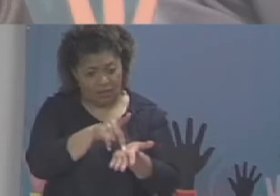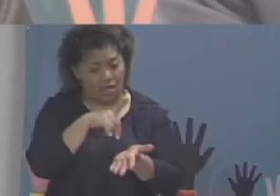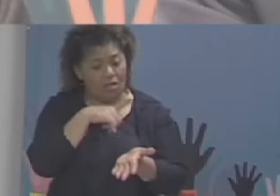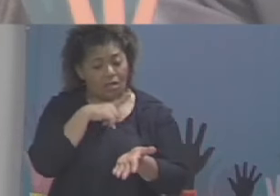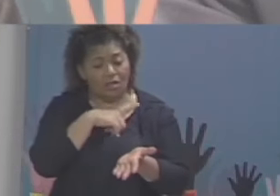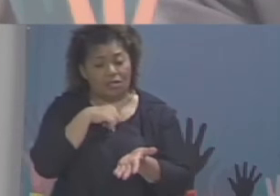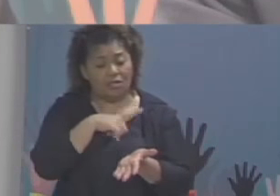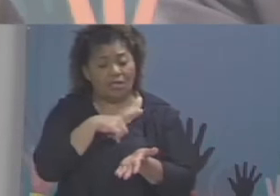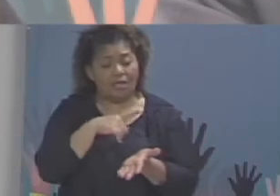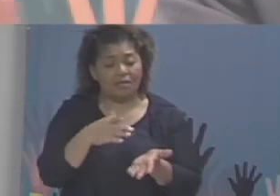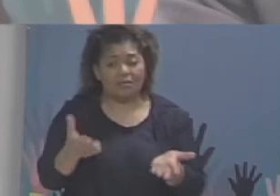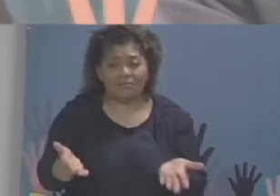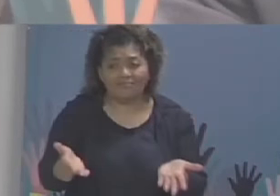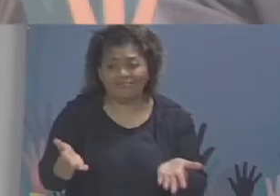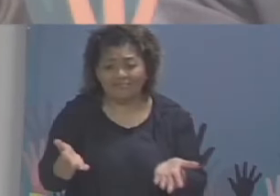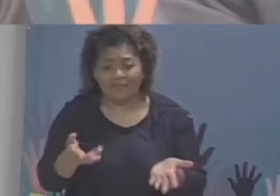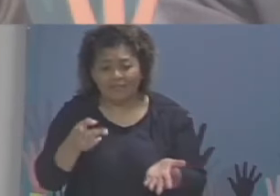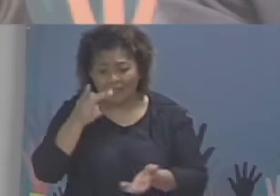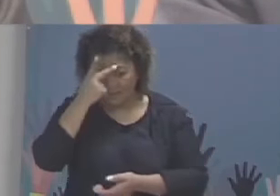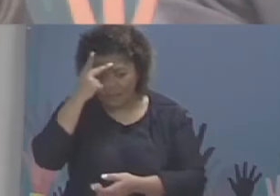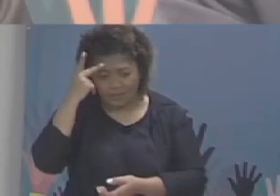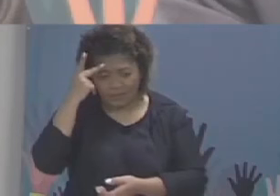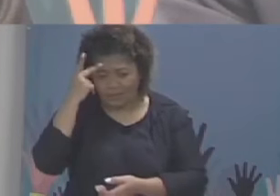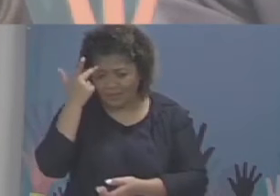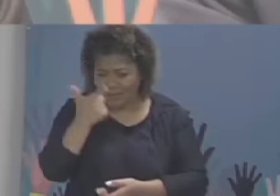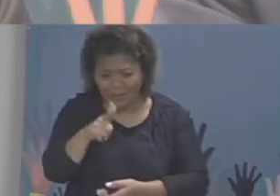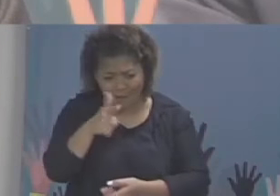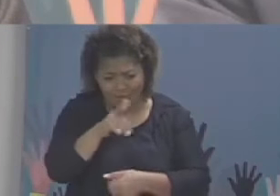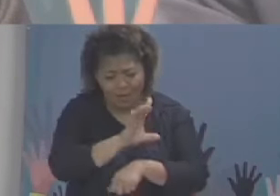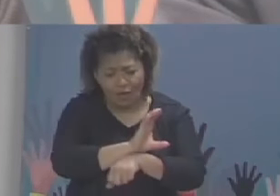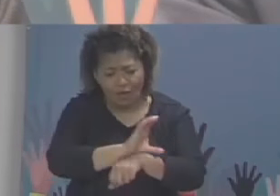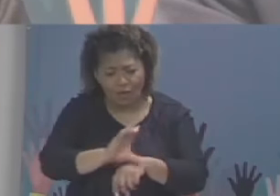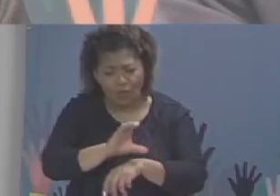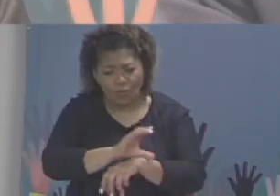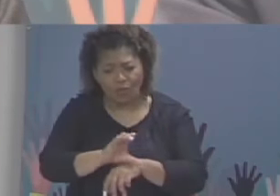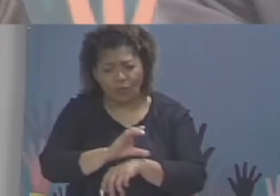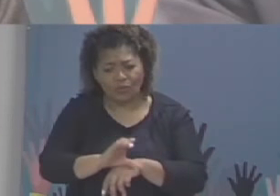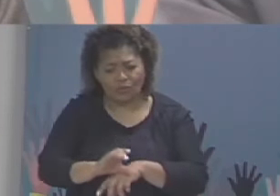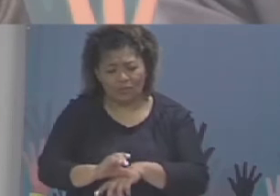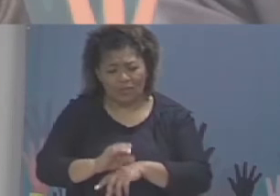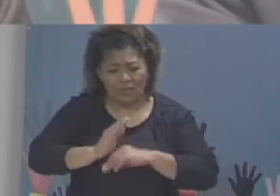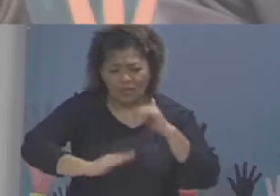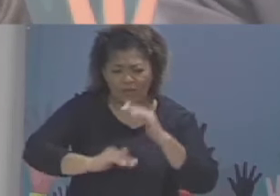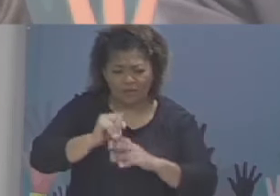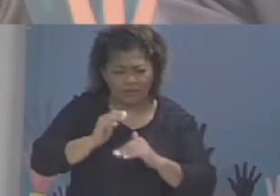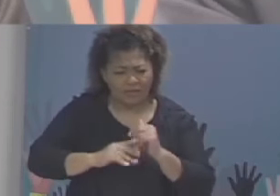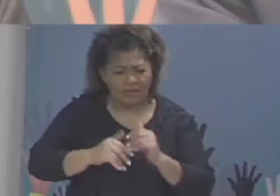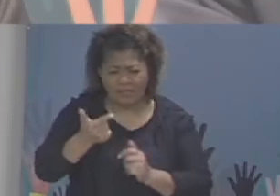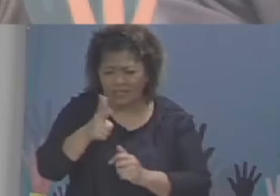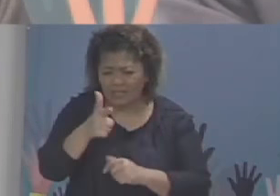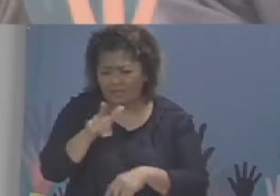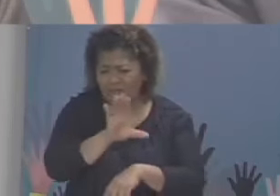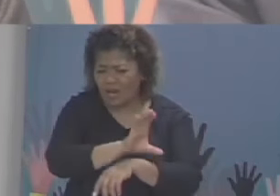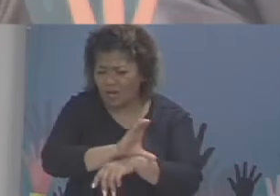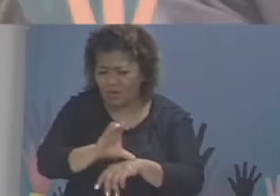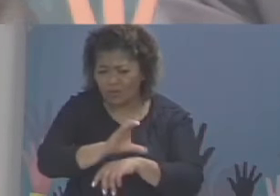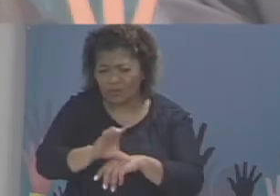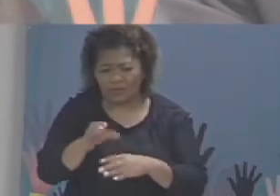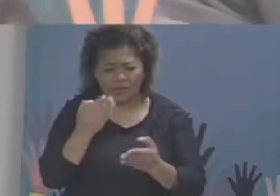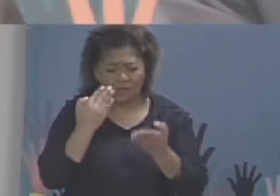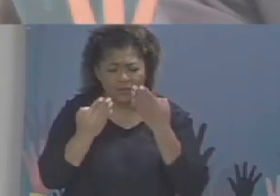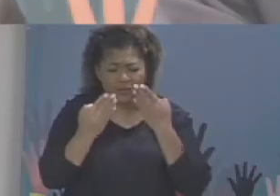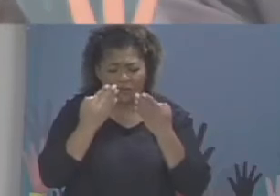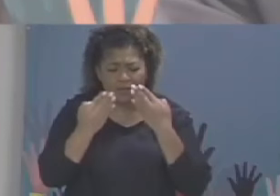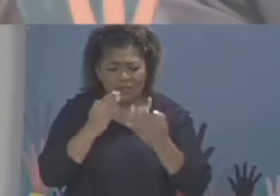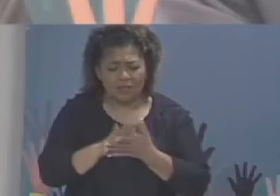questões do coaching, da prática irregular, porque, na verdade, quando não são profissionais da psicologia, eles